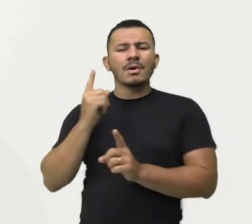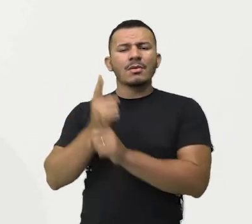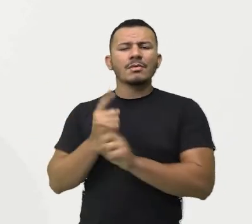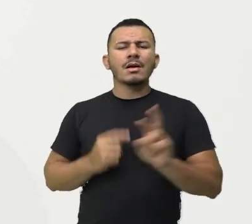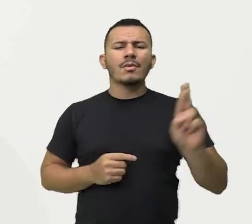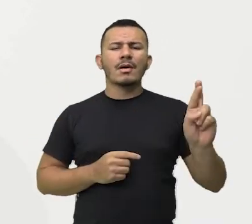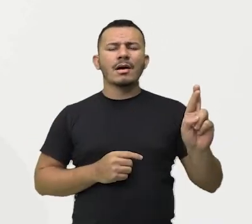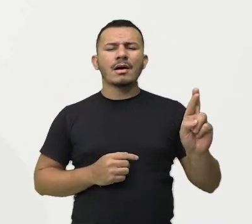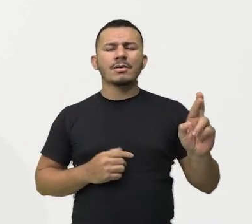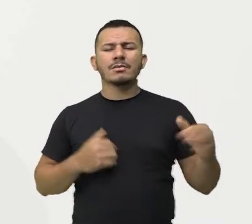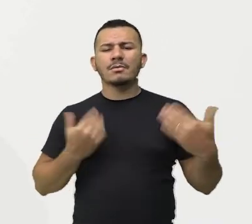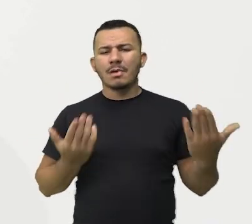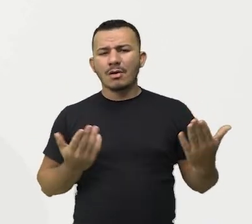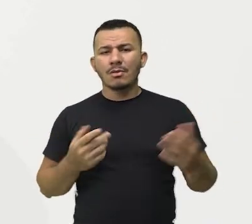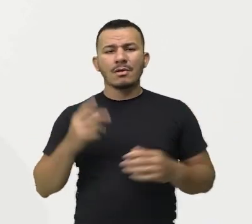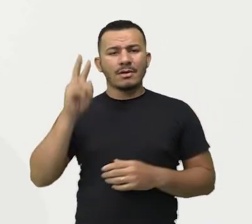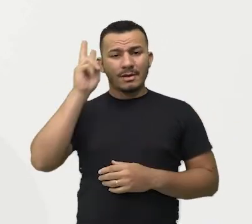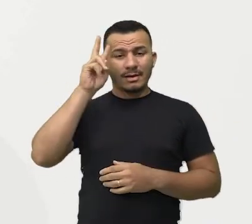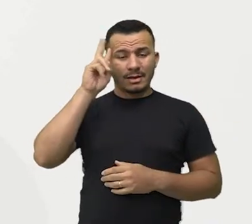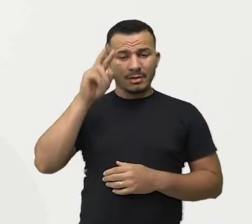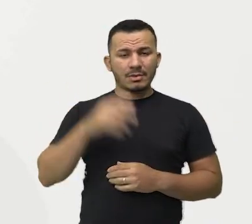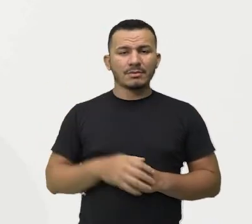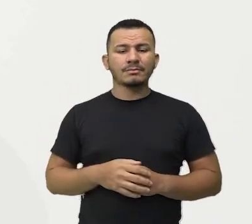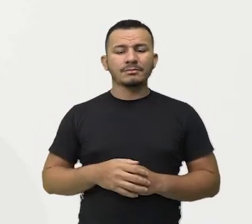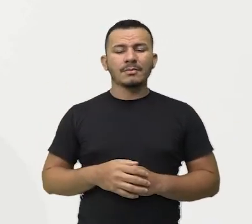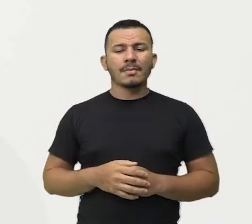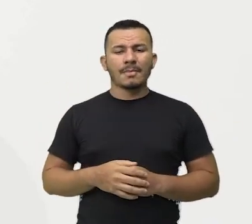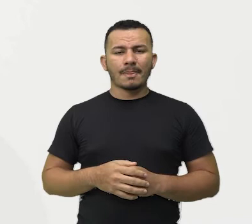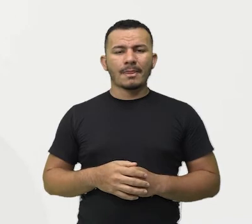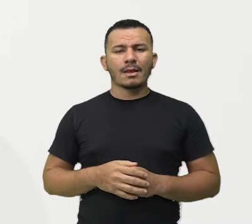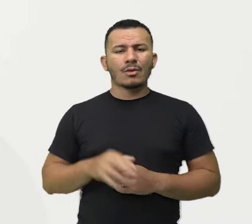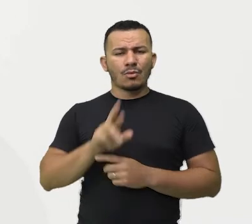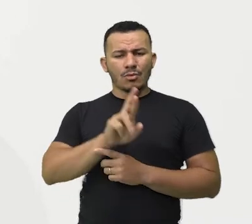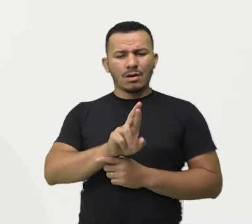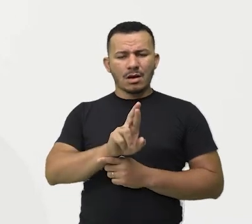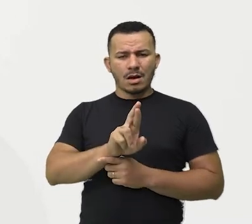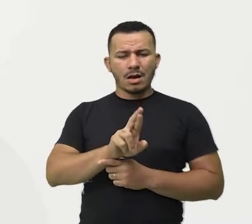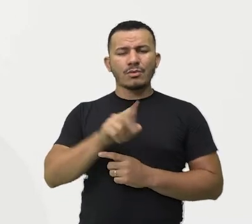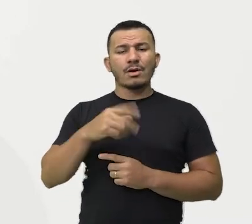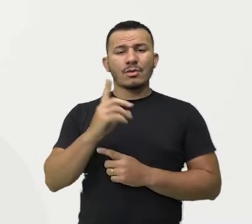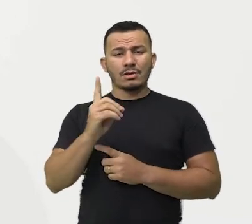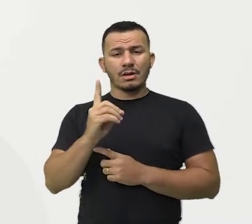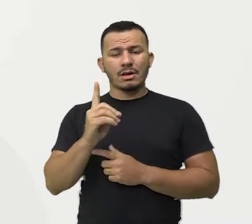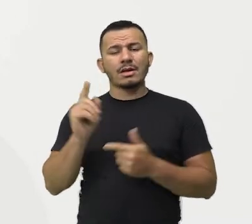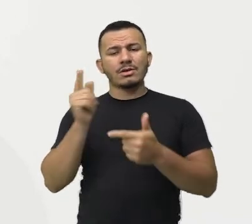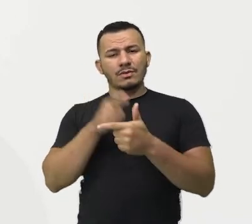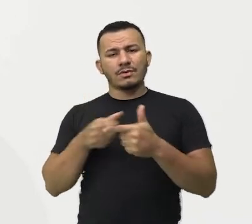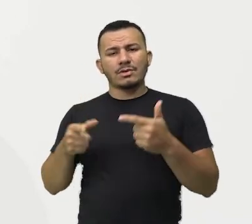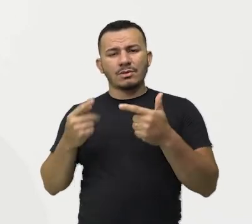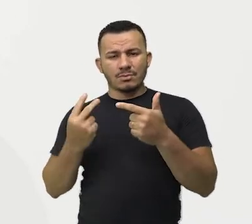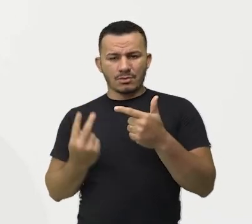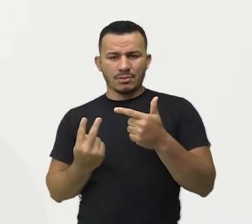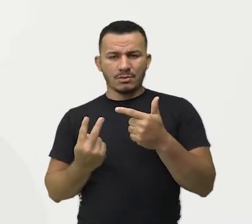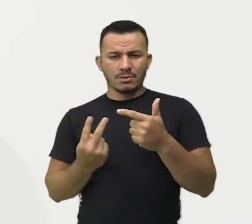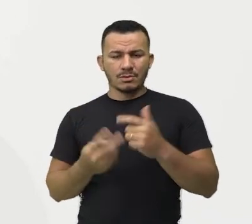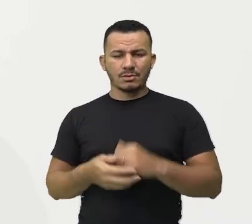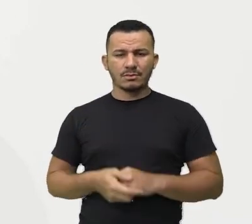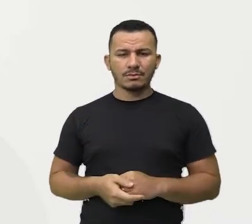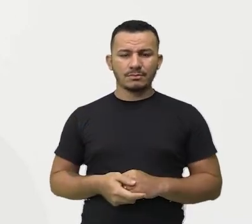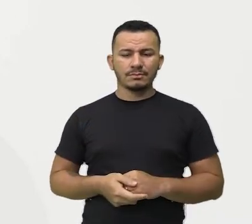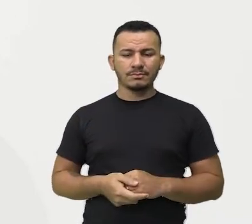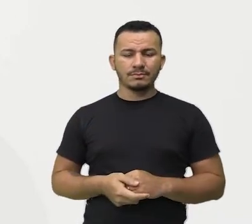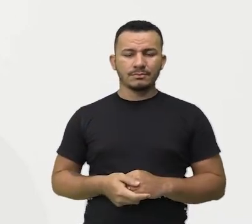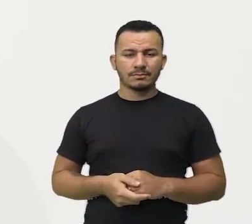para saber o raio é muito tranquilo, porque o raio sempre será, ó, o diâmetro dividido por